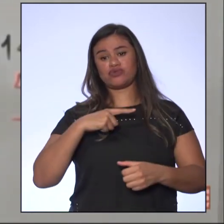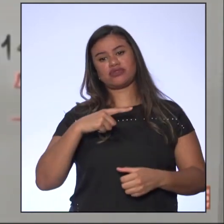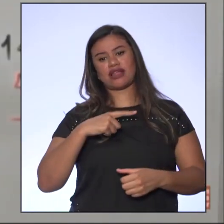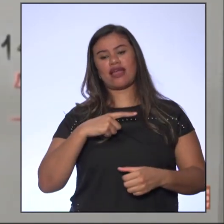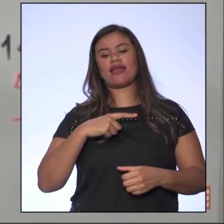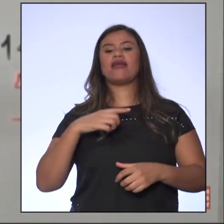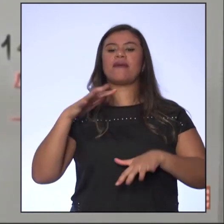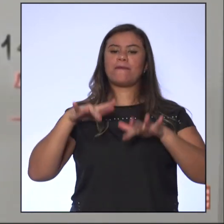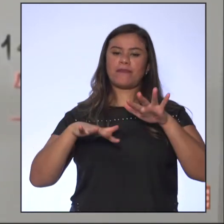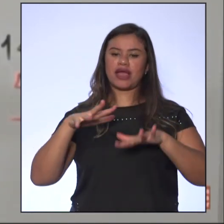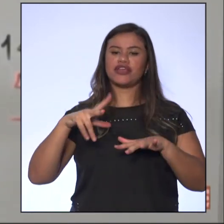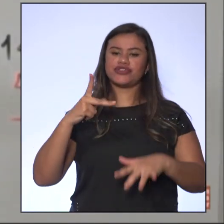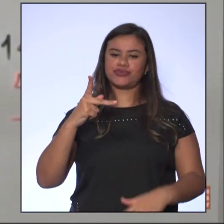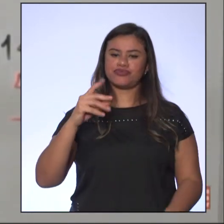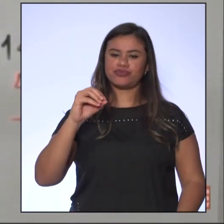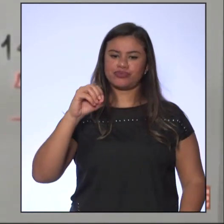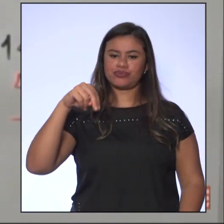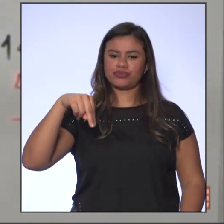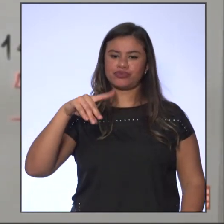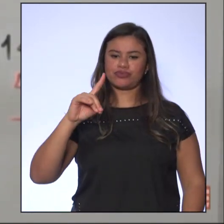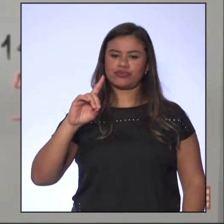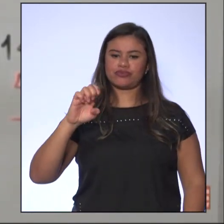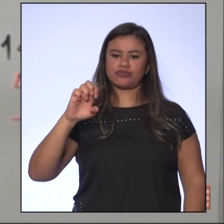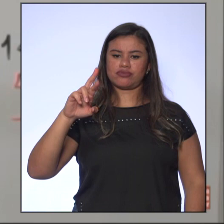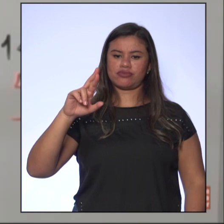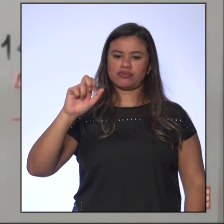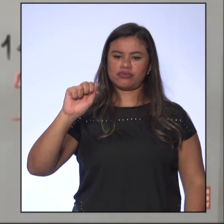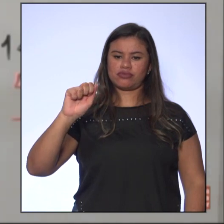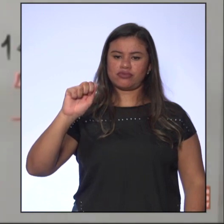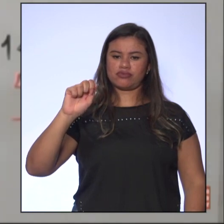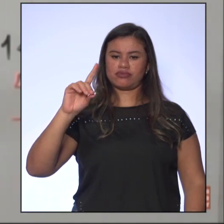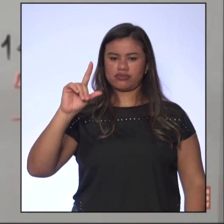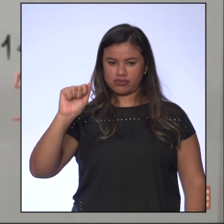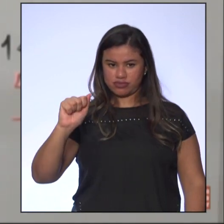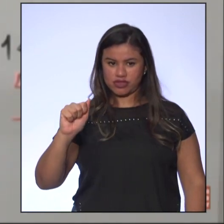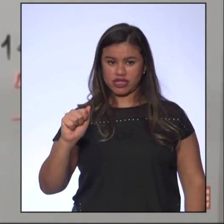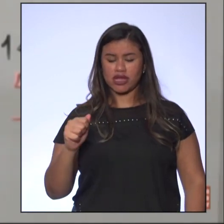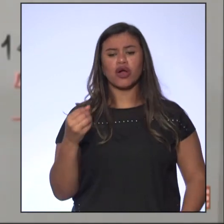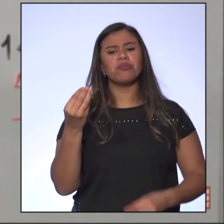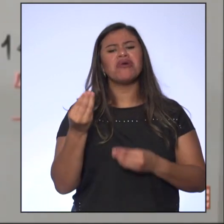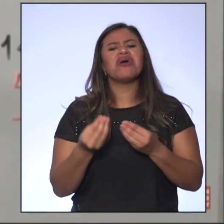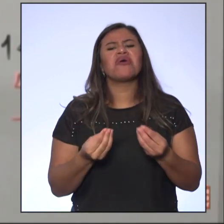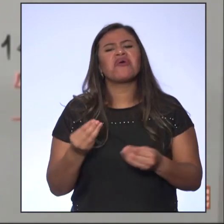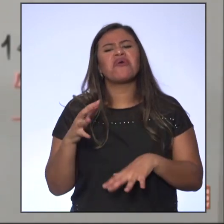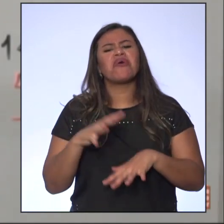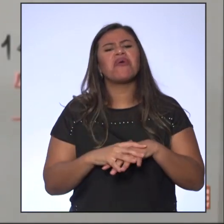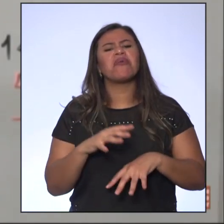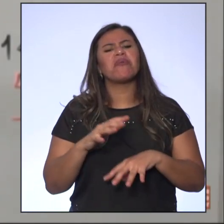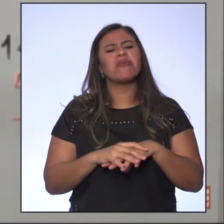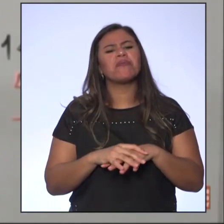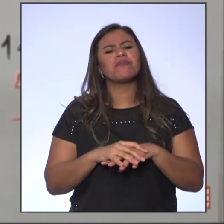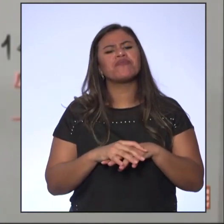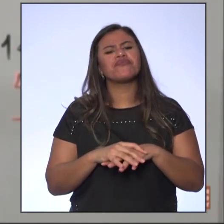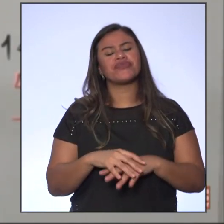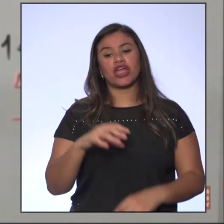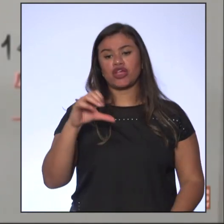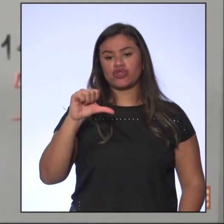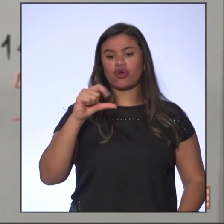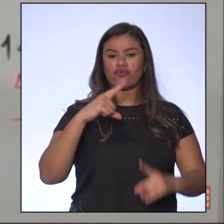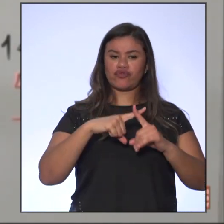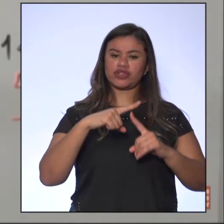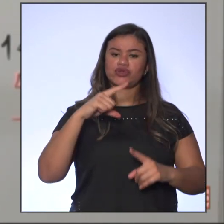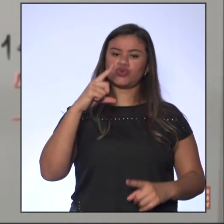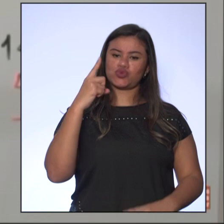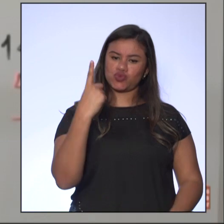essa conta? Você vai fazer assim, ó, na calma. 9 vezes 1, 9. 2 vezes